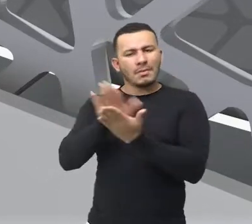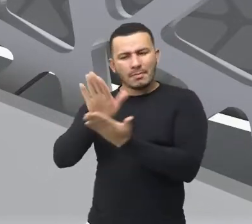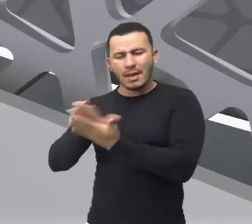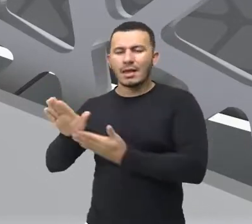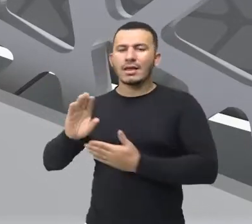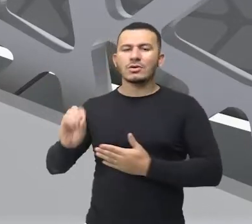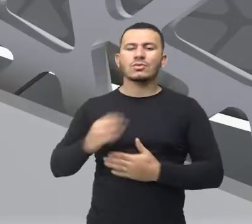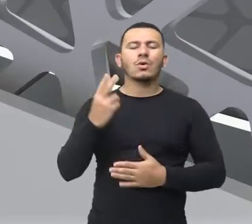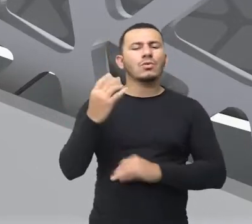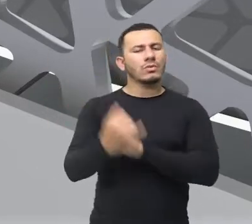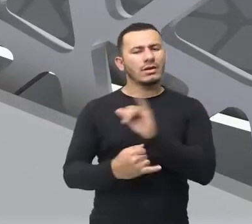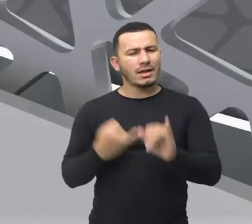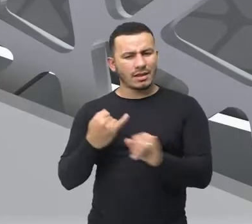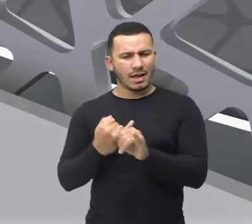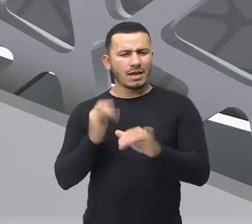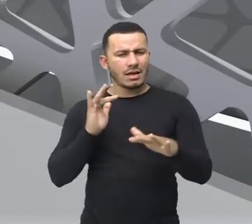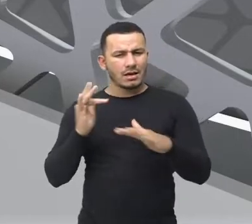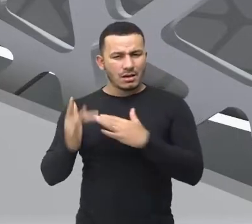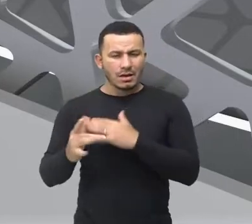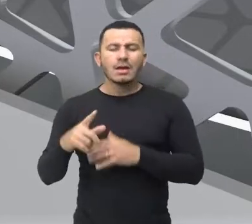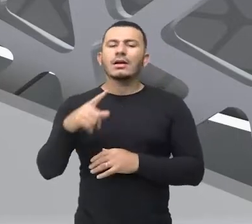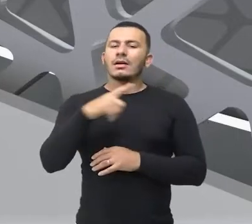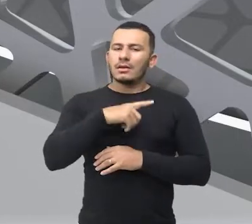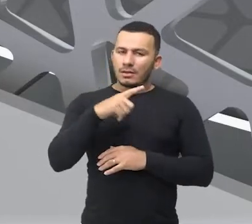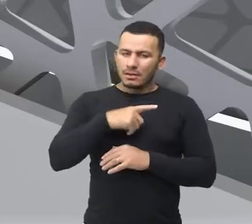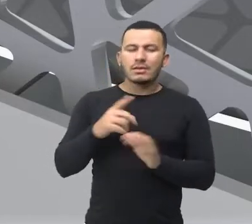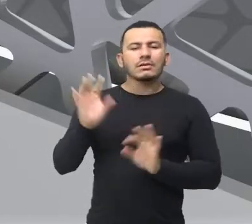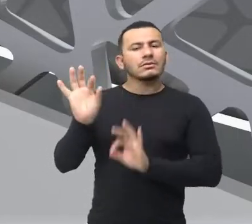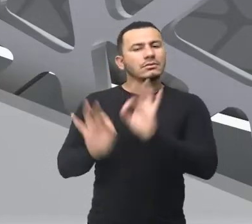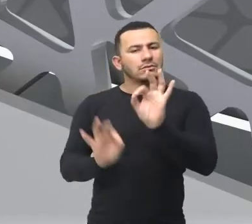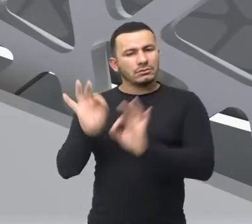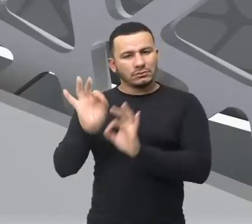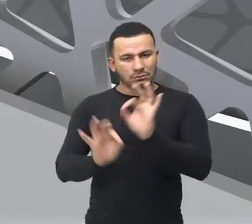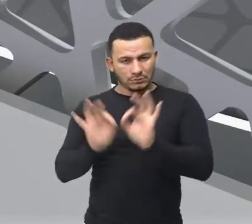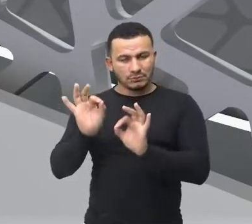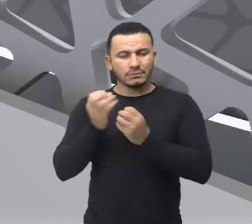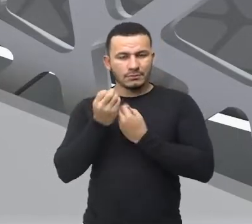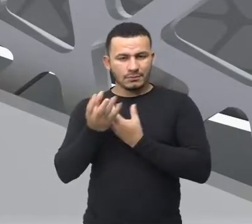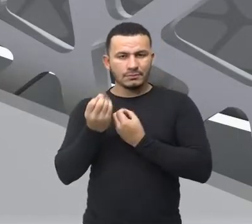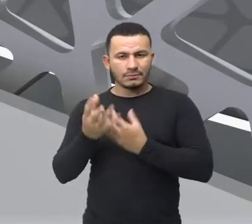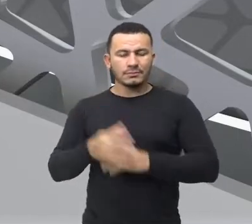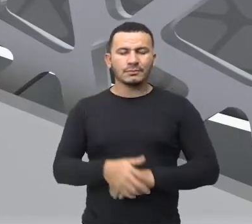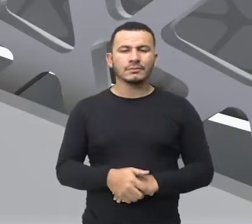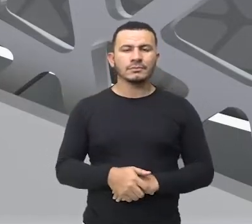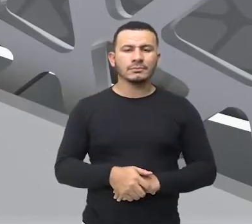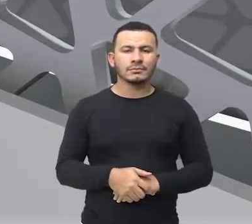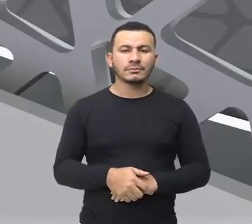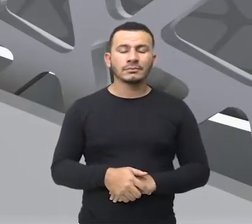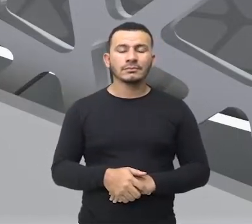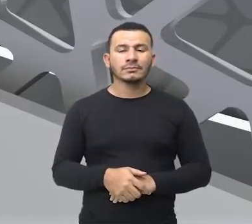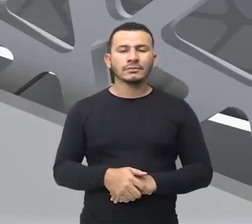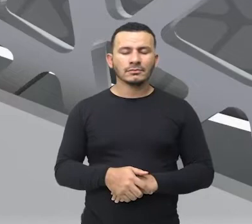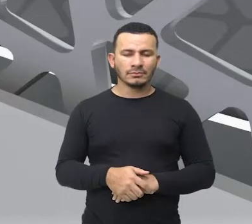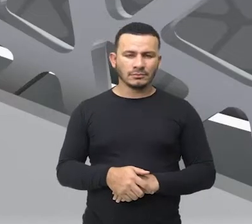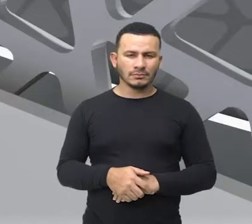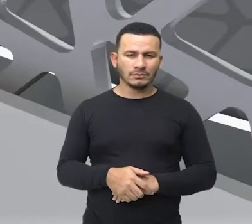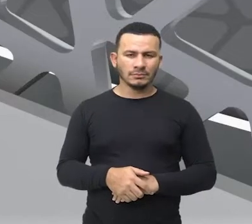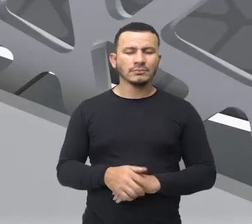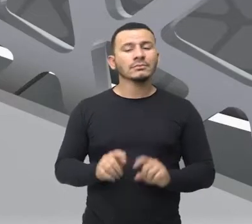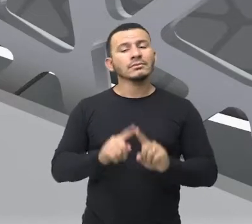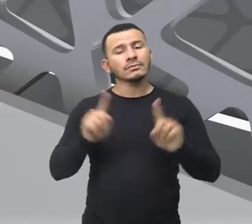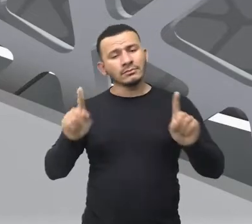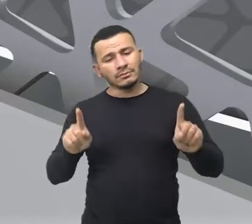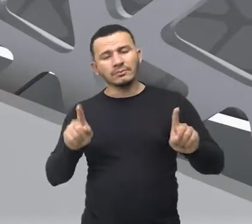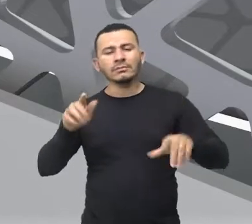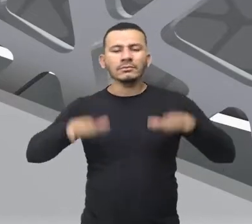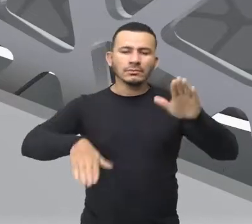impressos quanto os virtuais, eles vão trazer essa organização da notícia, ok? Mas pode também